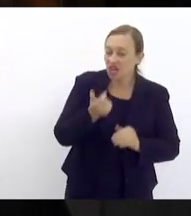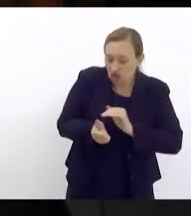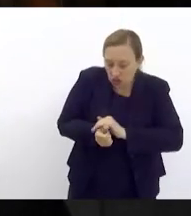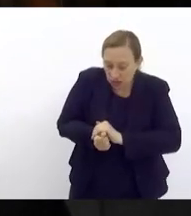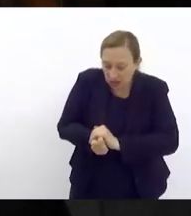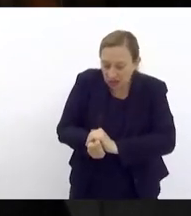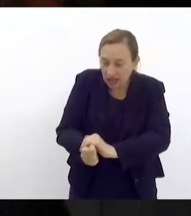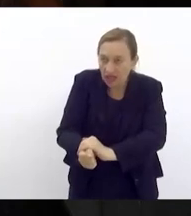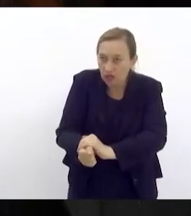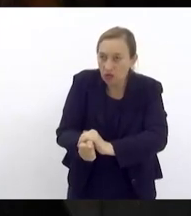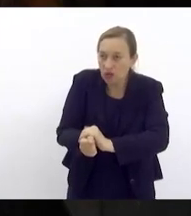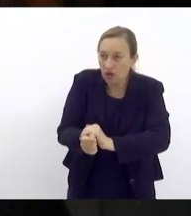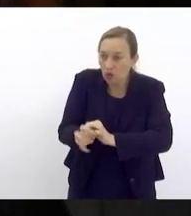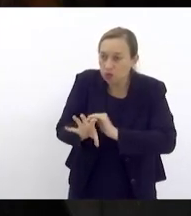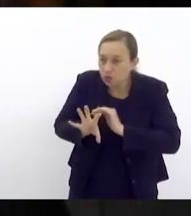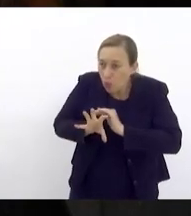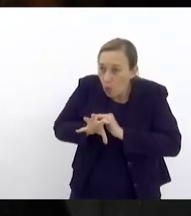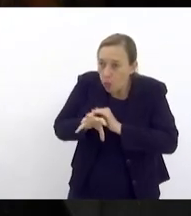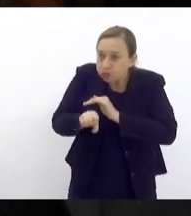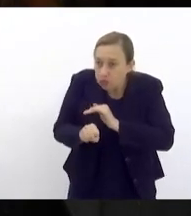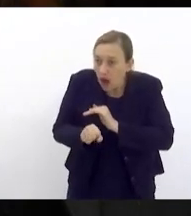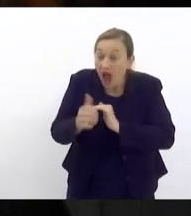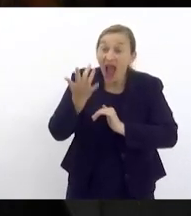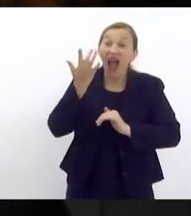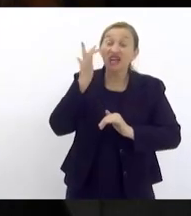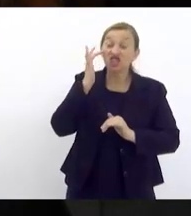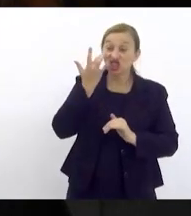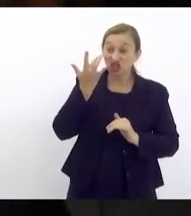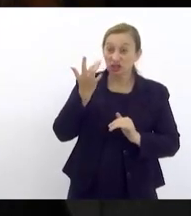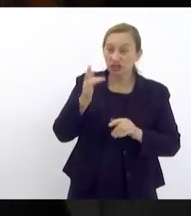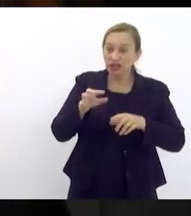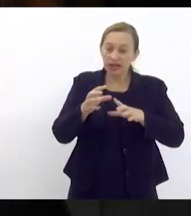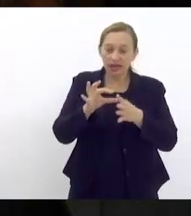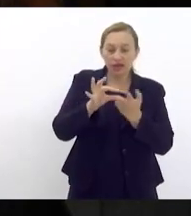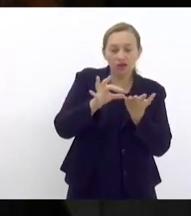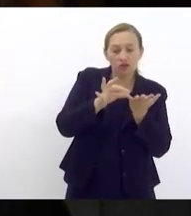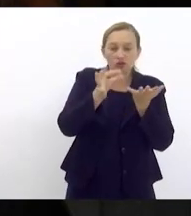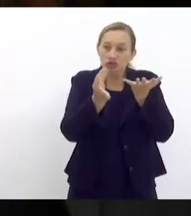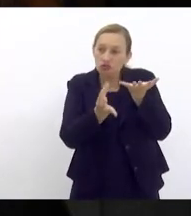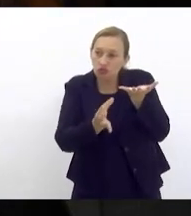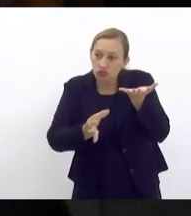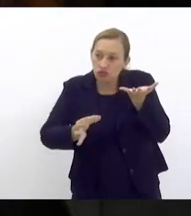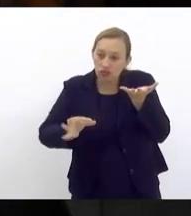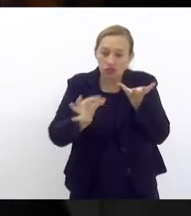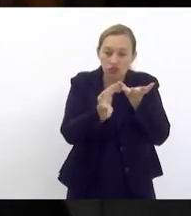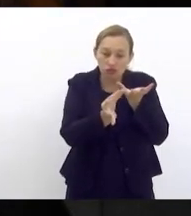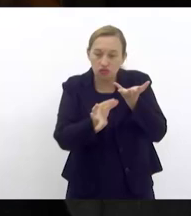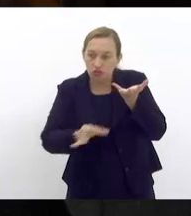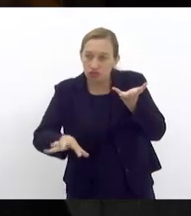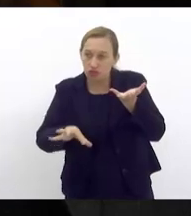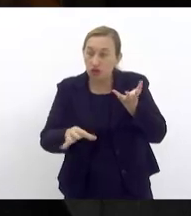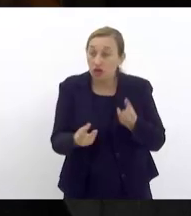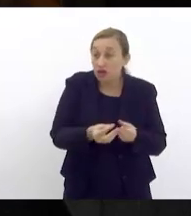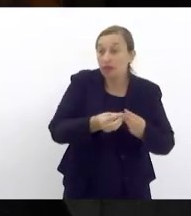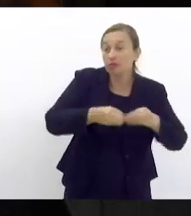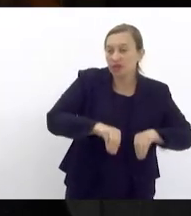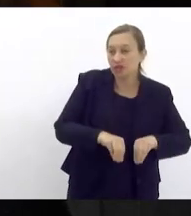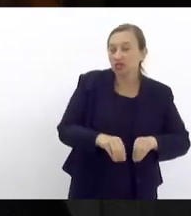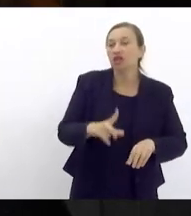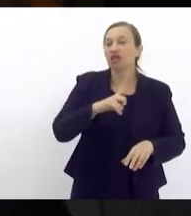ingerem achando que é plâncton isso é contaminam então nós tivemos uma reunião com várias